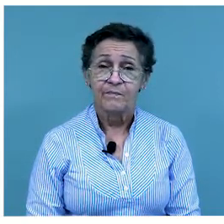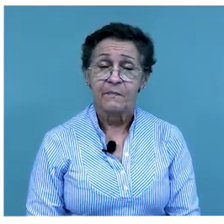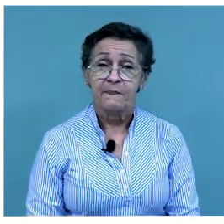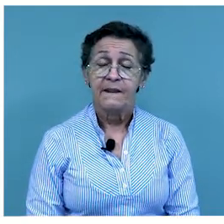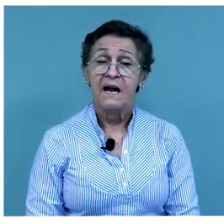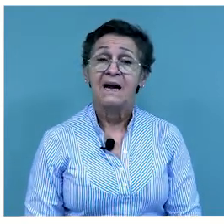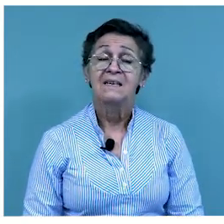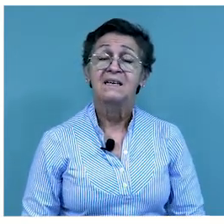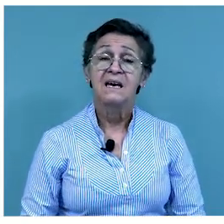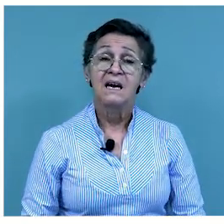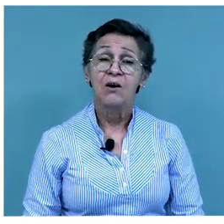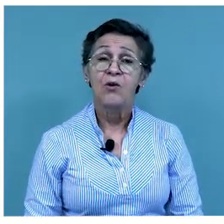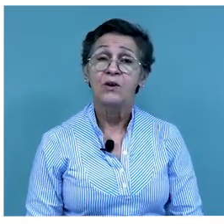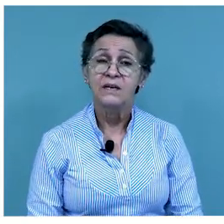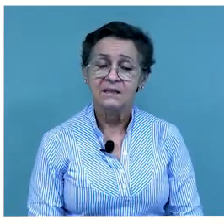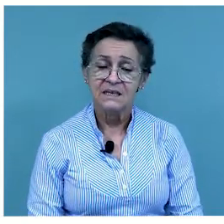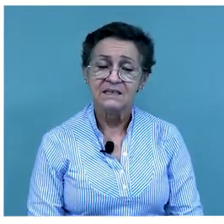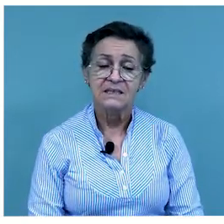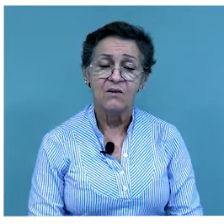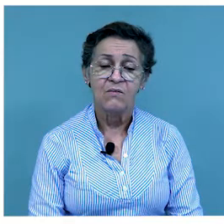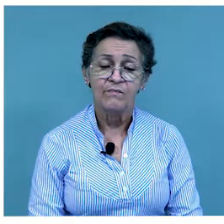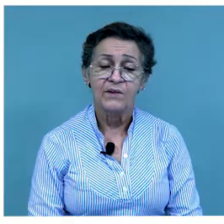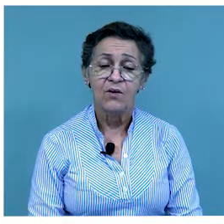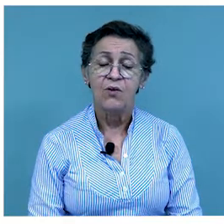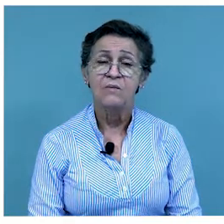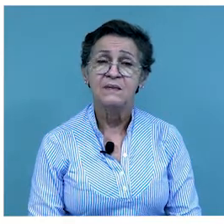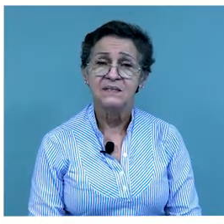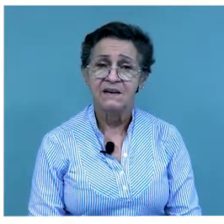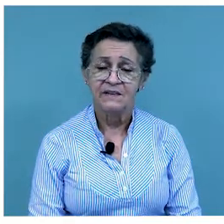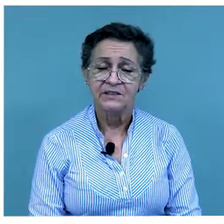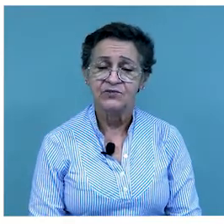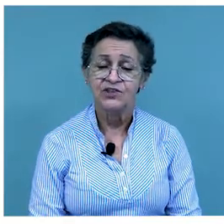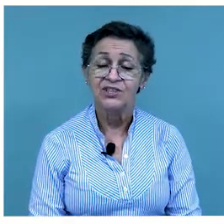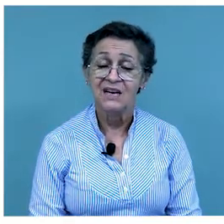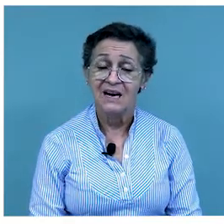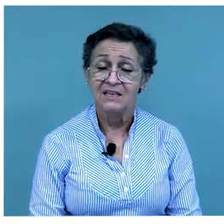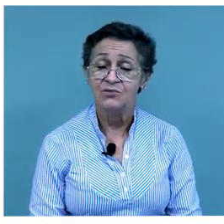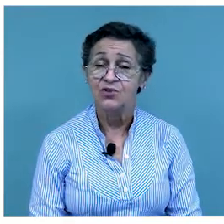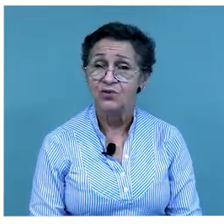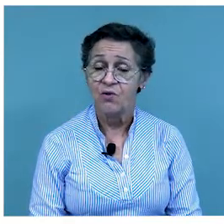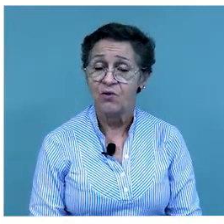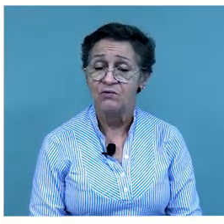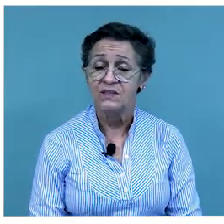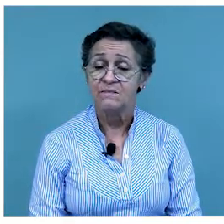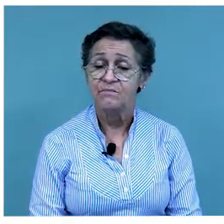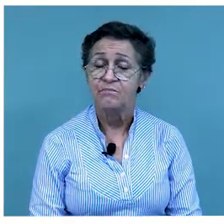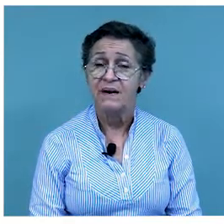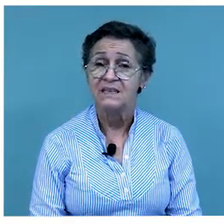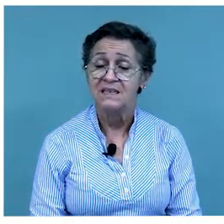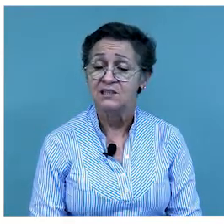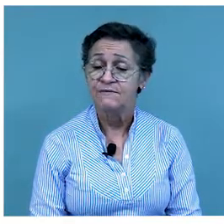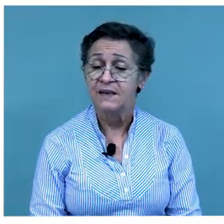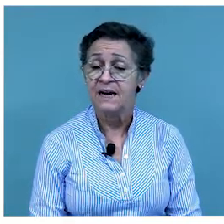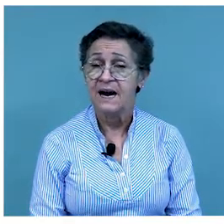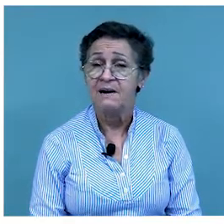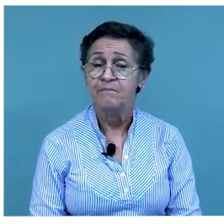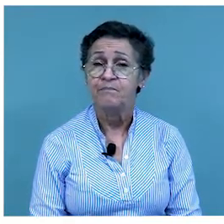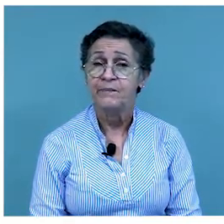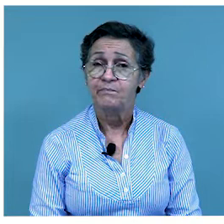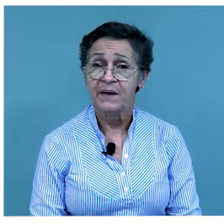zero aqui é orientação observações de área dos olhos para